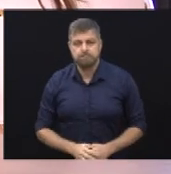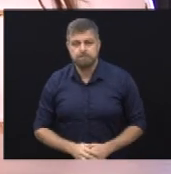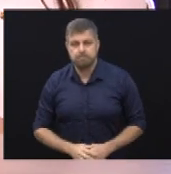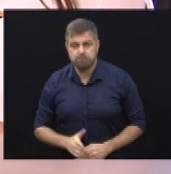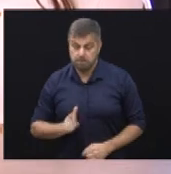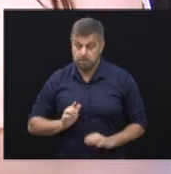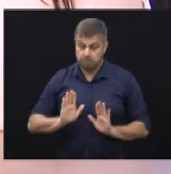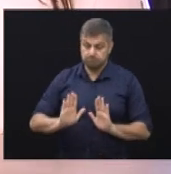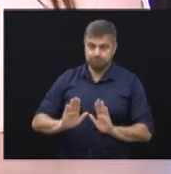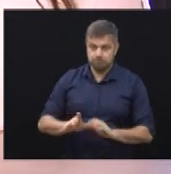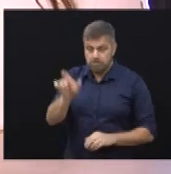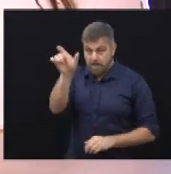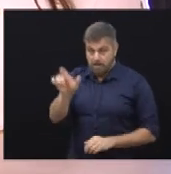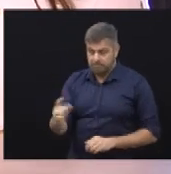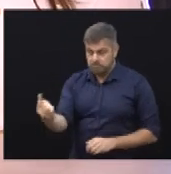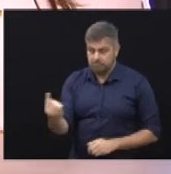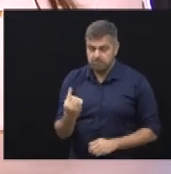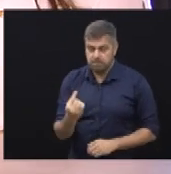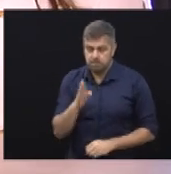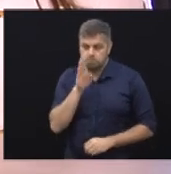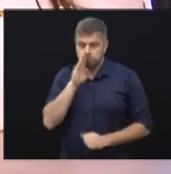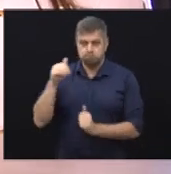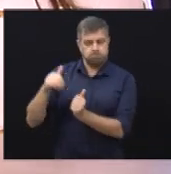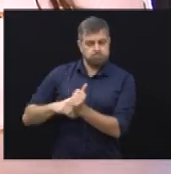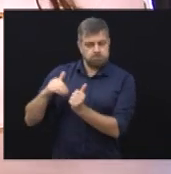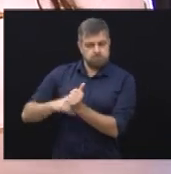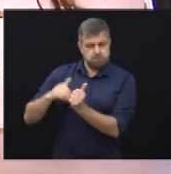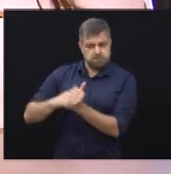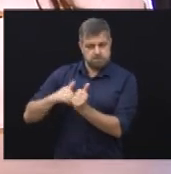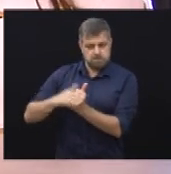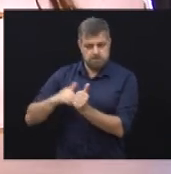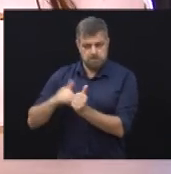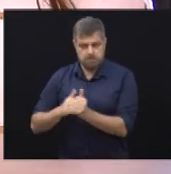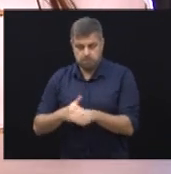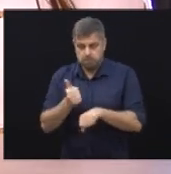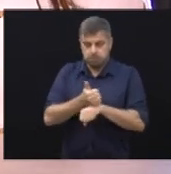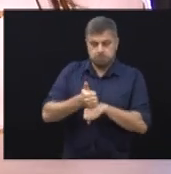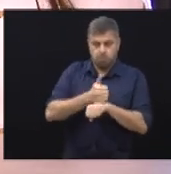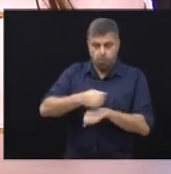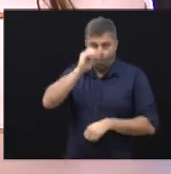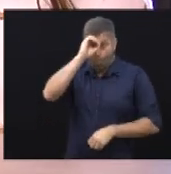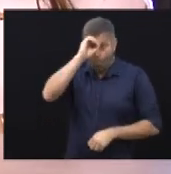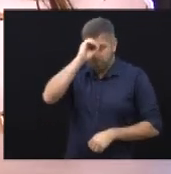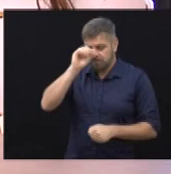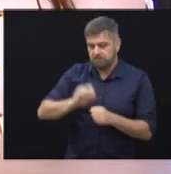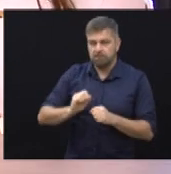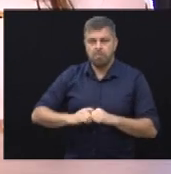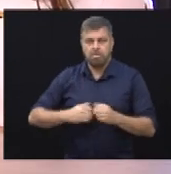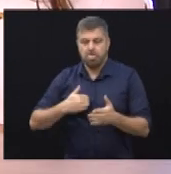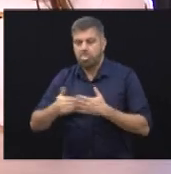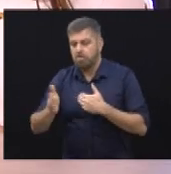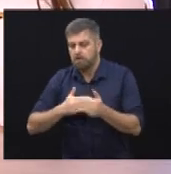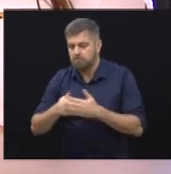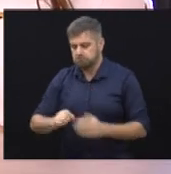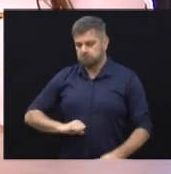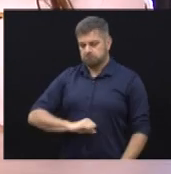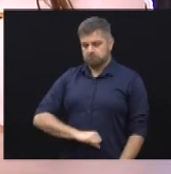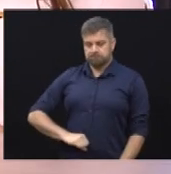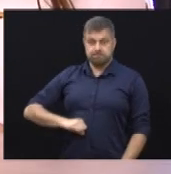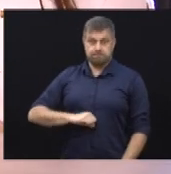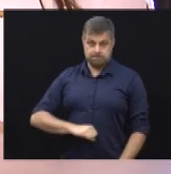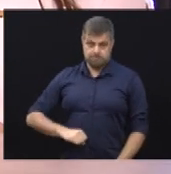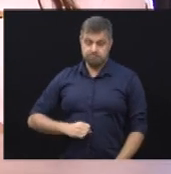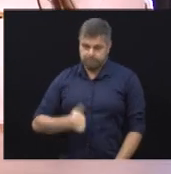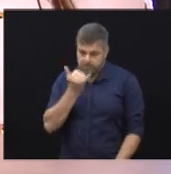DIU. Então, é algo que se a paciente omite ao profissional ou se o profissional faz de forma